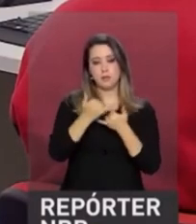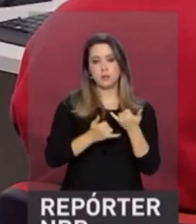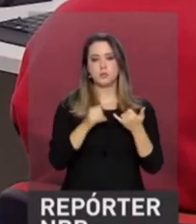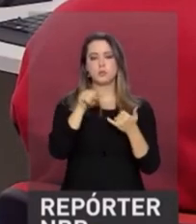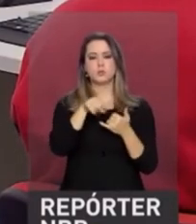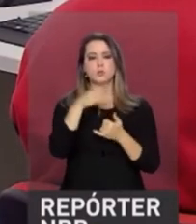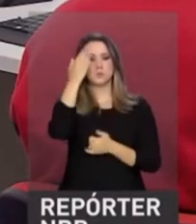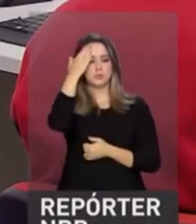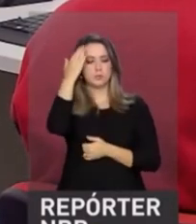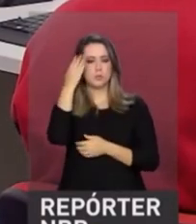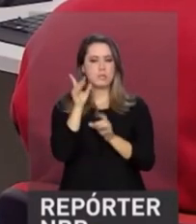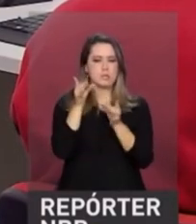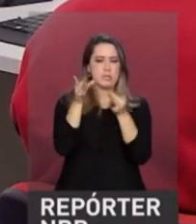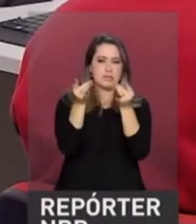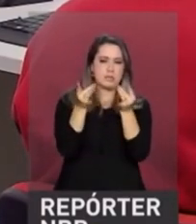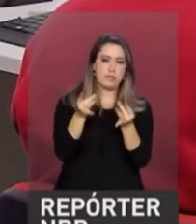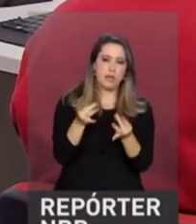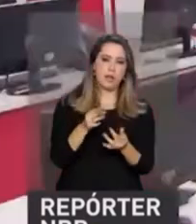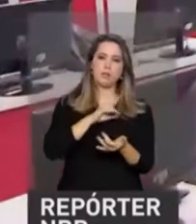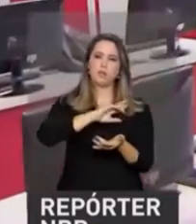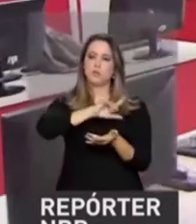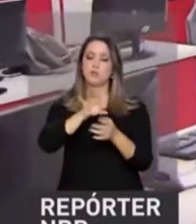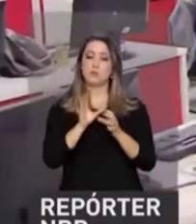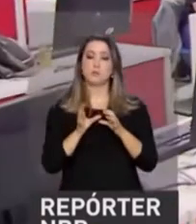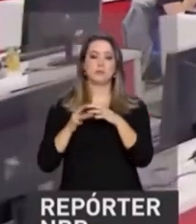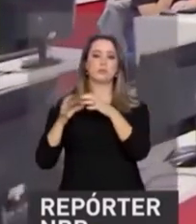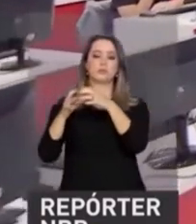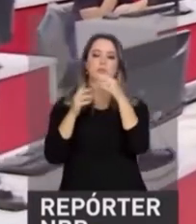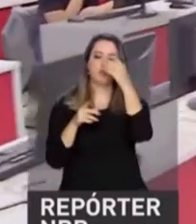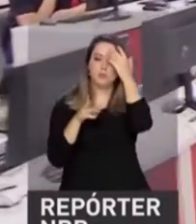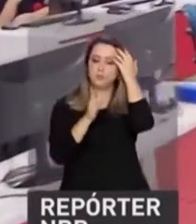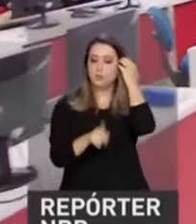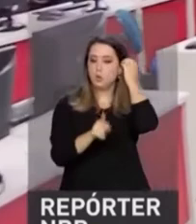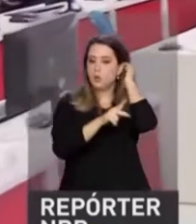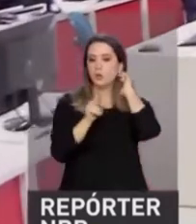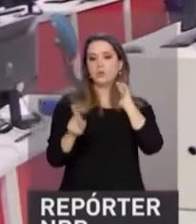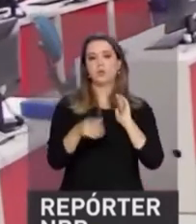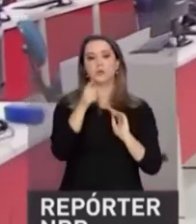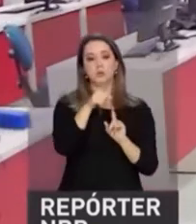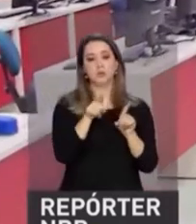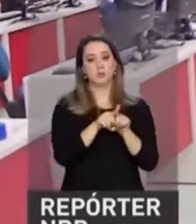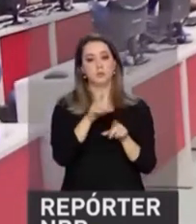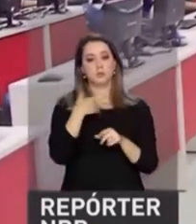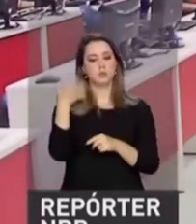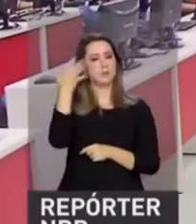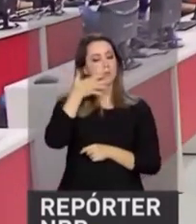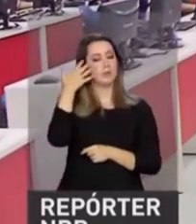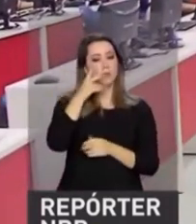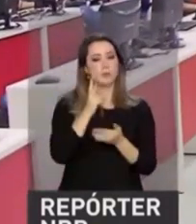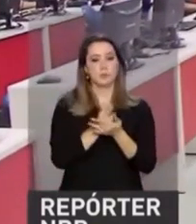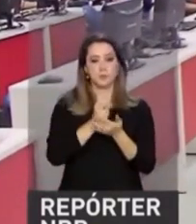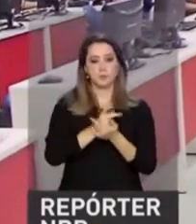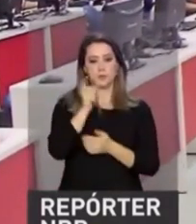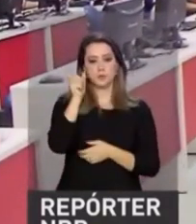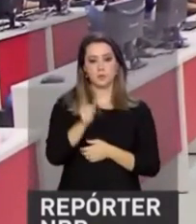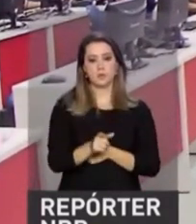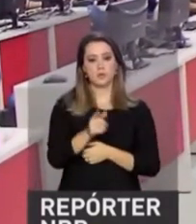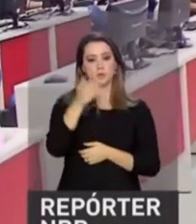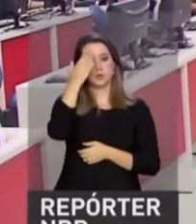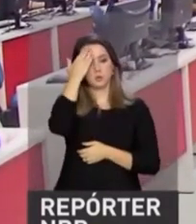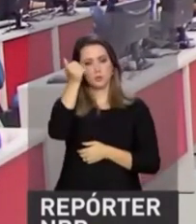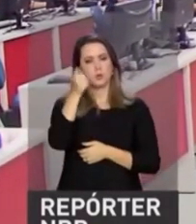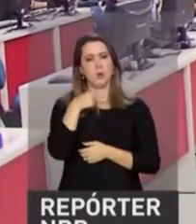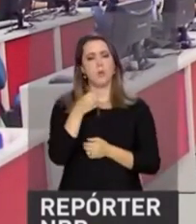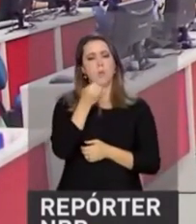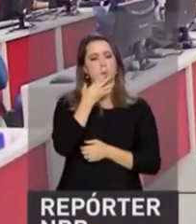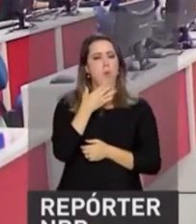trabalho é minucioso e envolve diversas áreas. O professor e também desenvolvedor conta que, mesmo que a pessoa não seja